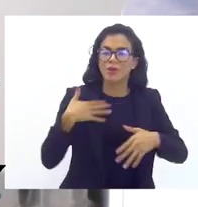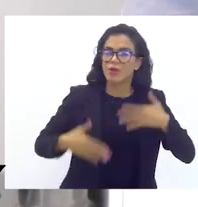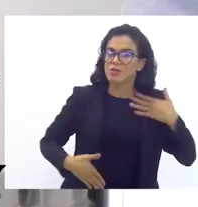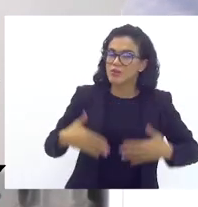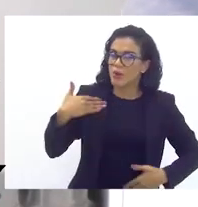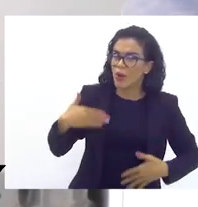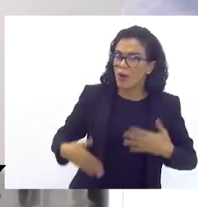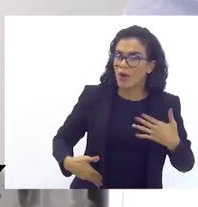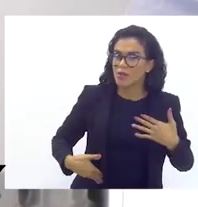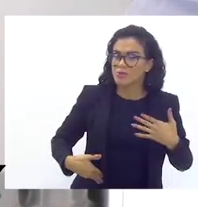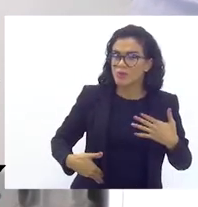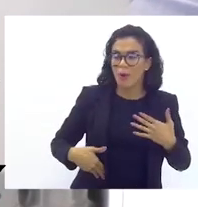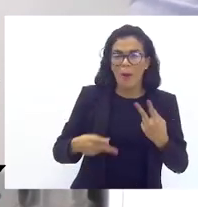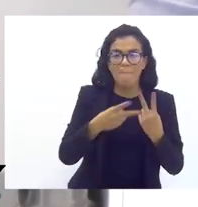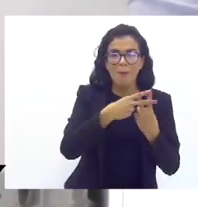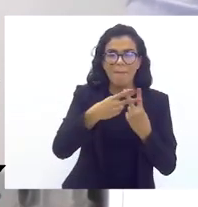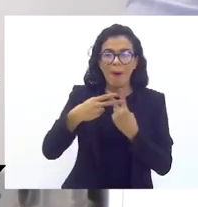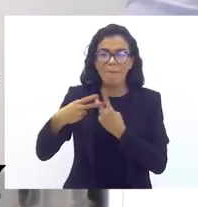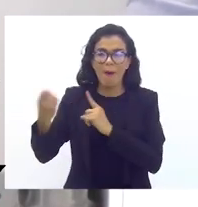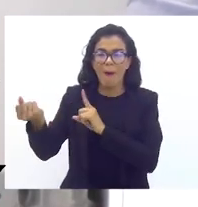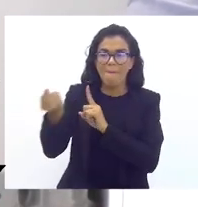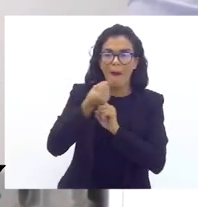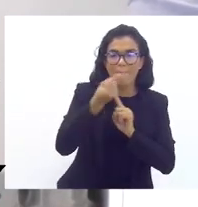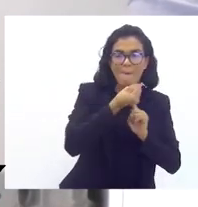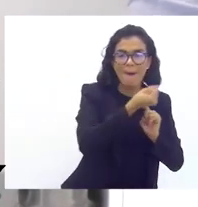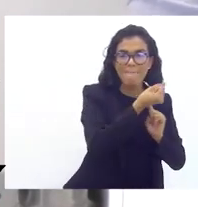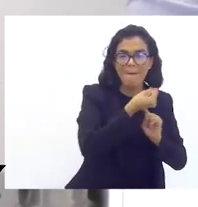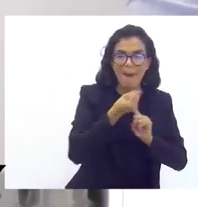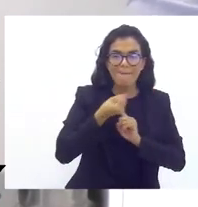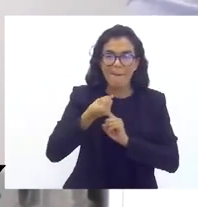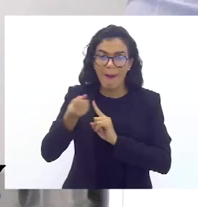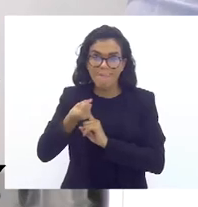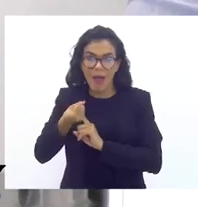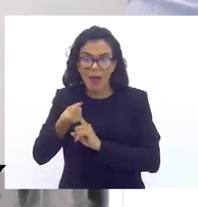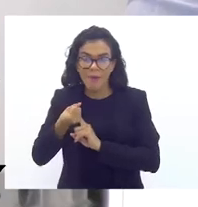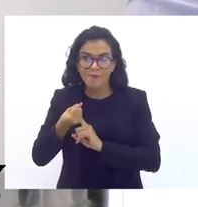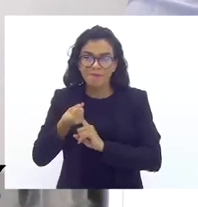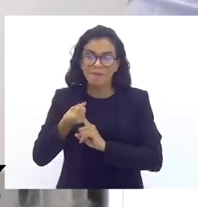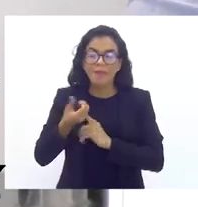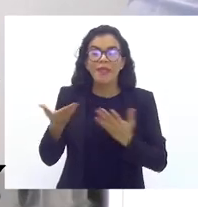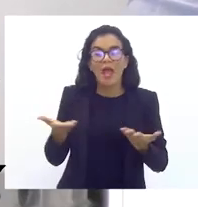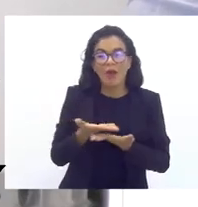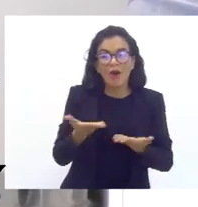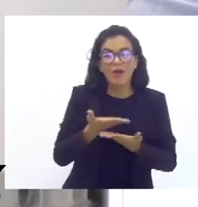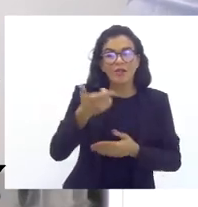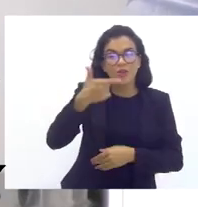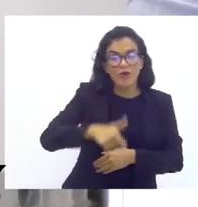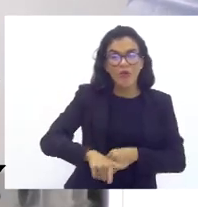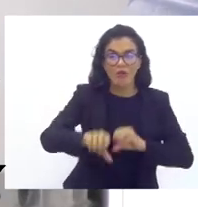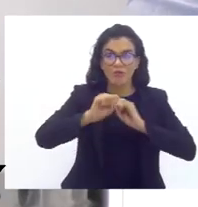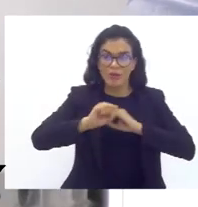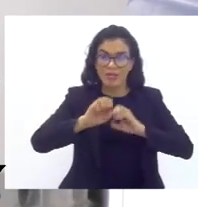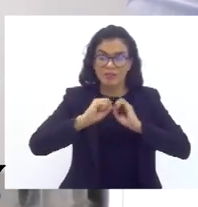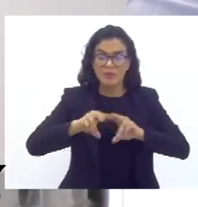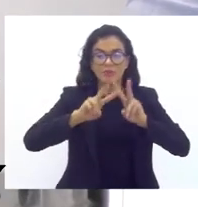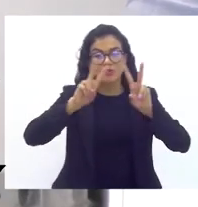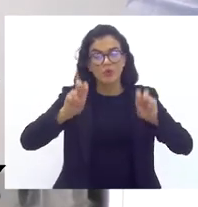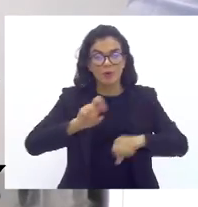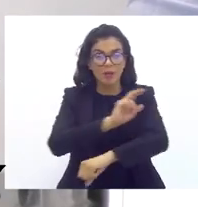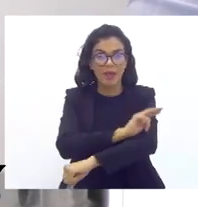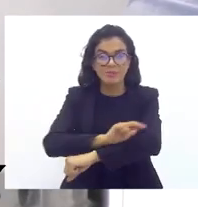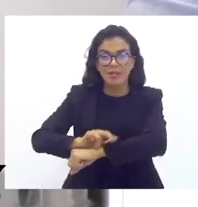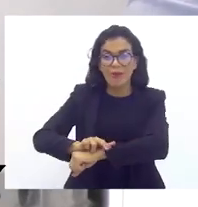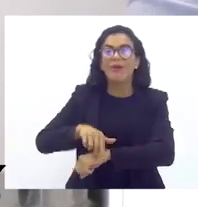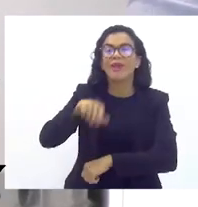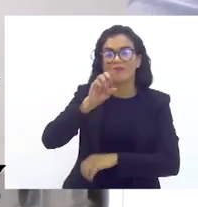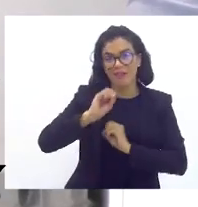corpos sendo presos estão sendo mortos e isso gera receita e agora a gente quer trazer o letramento racial e quem é que vai dar o